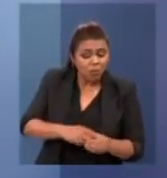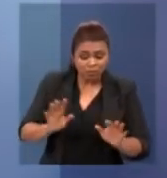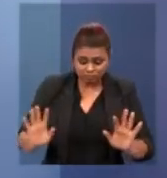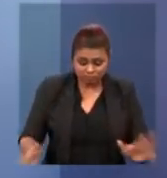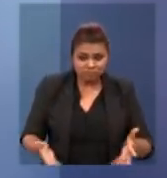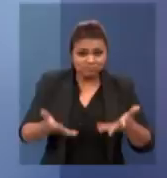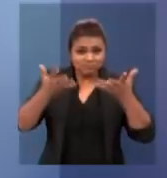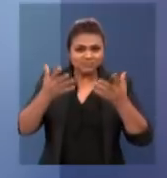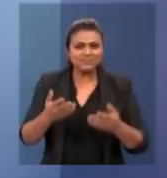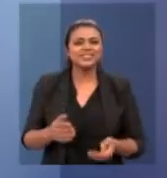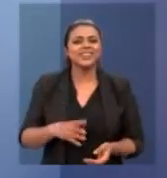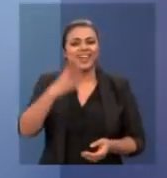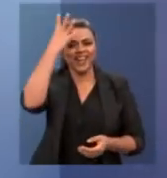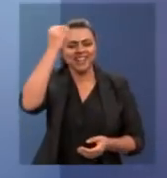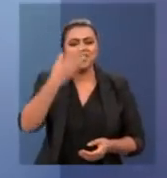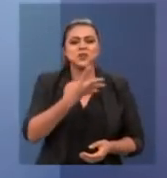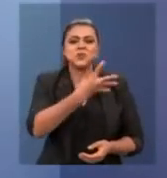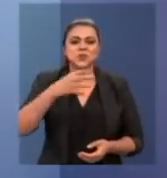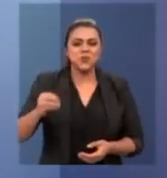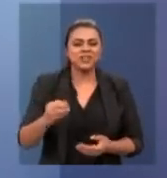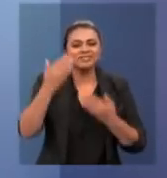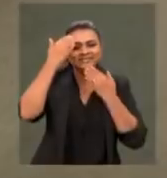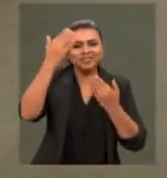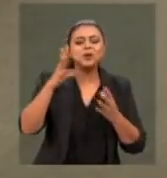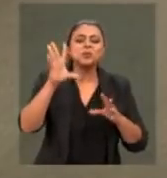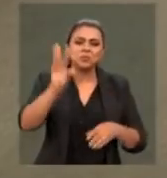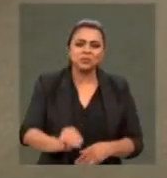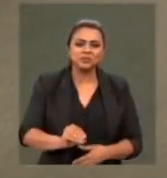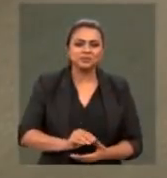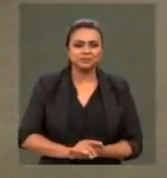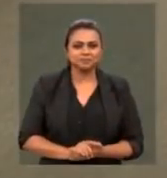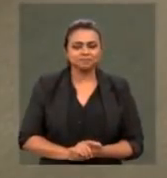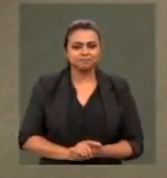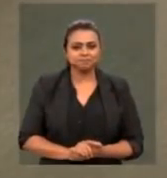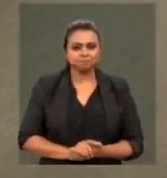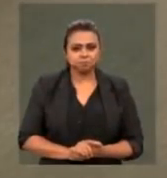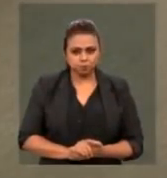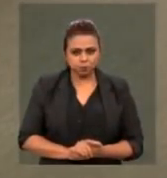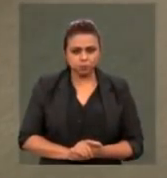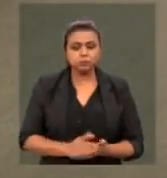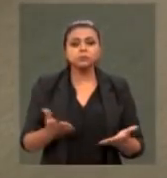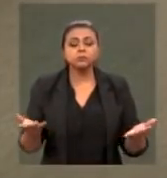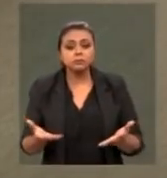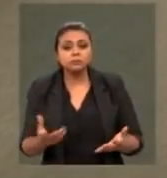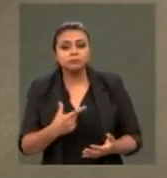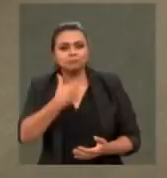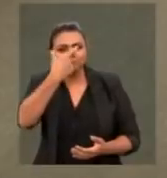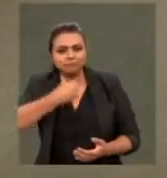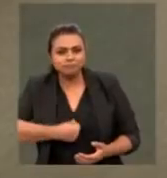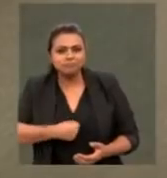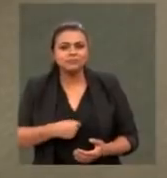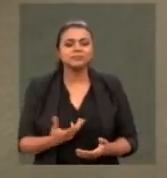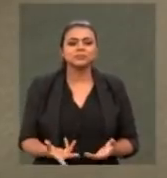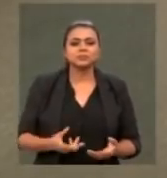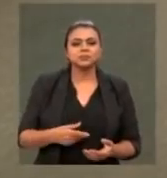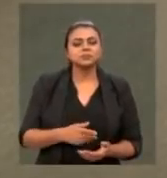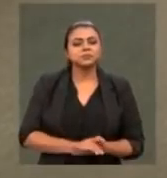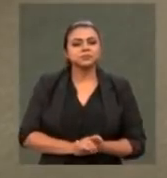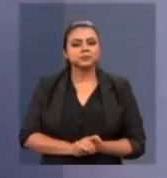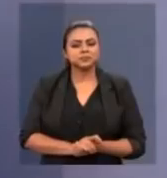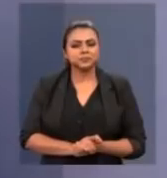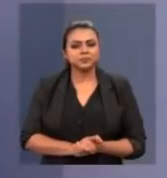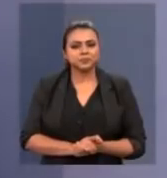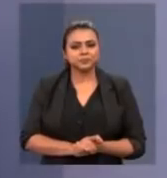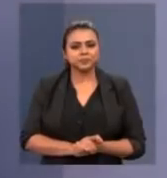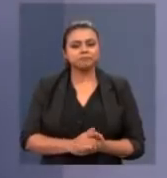crescer casa grande 40 muito obrigado e boa noite a todos obrigado e agora idelmo teixeira do ptb sua vez se despediu